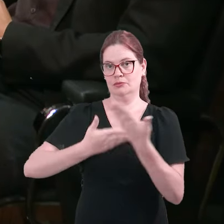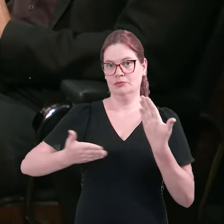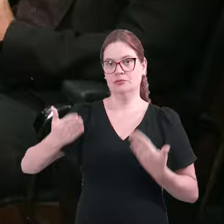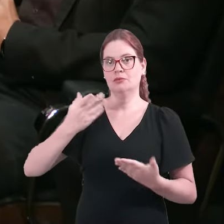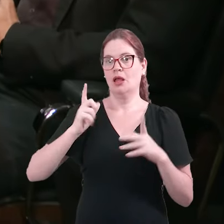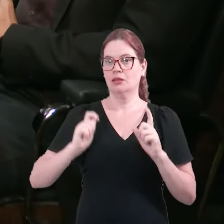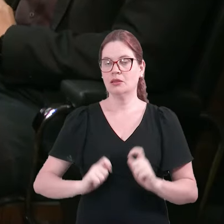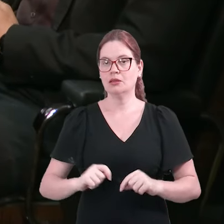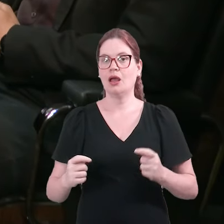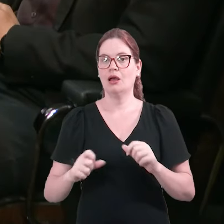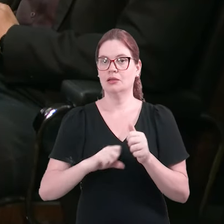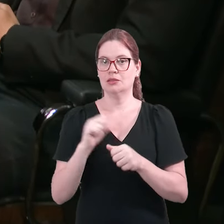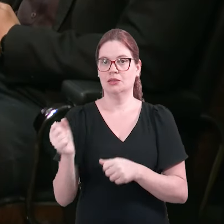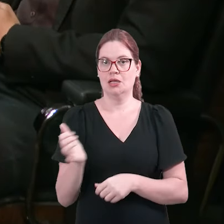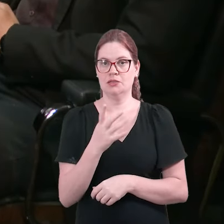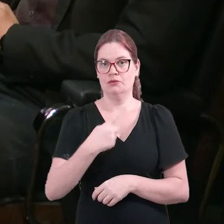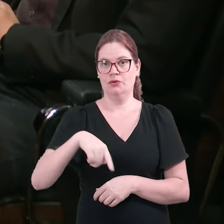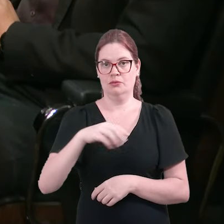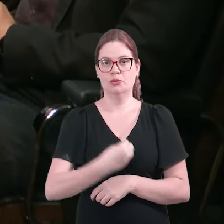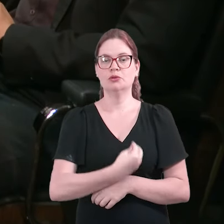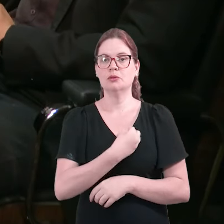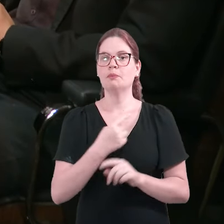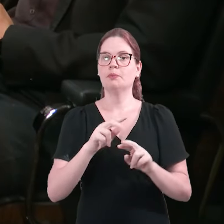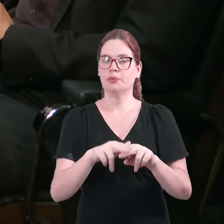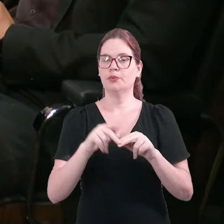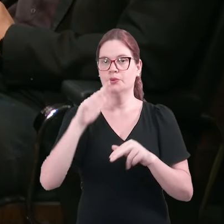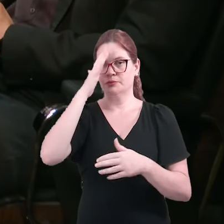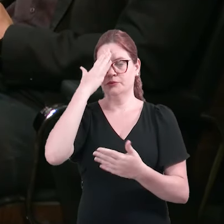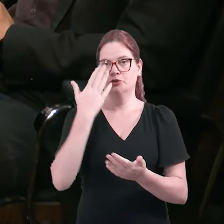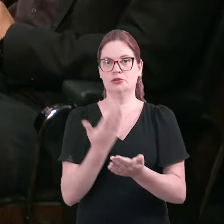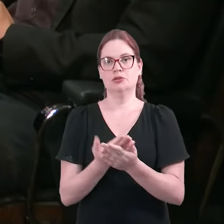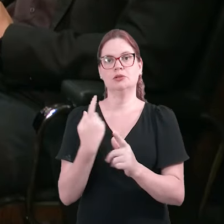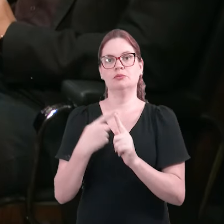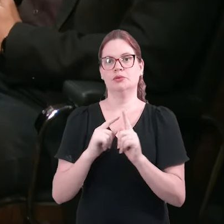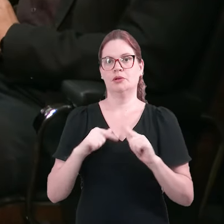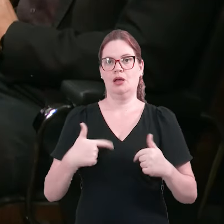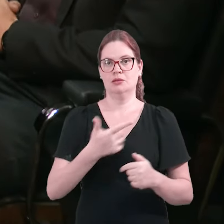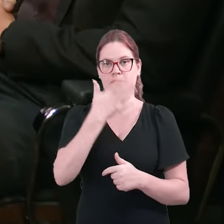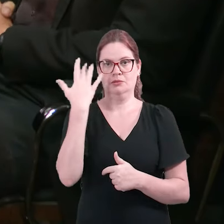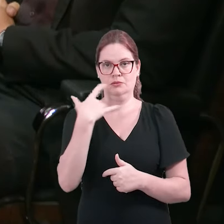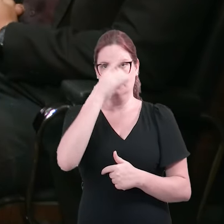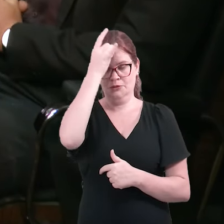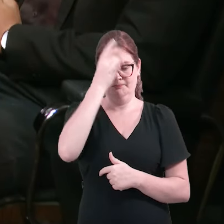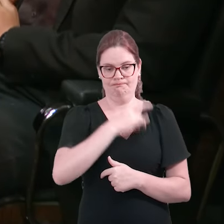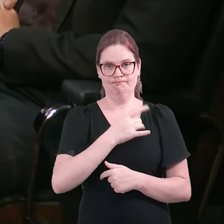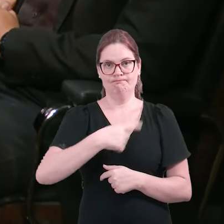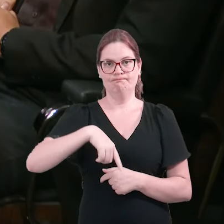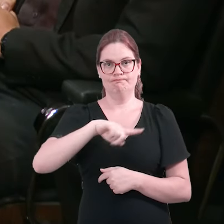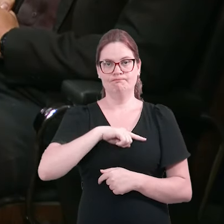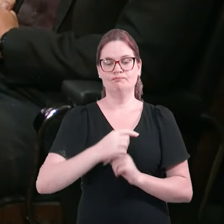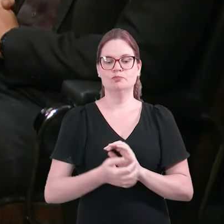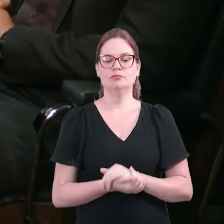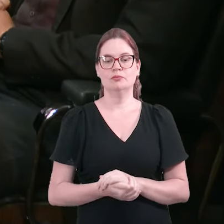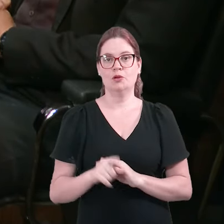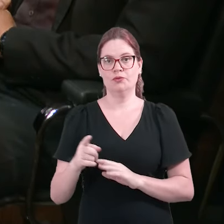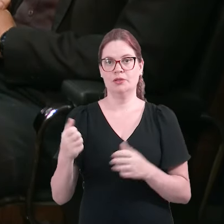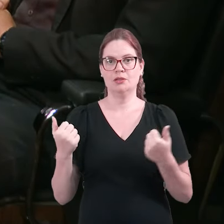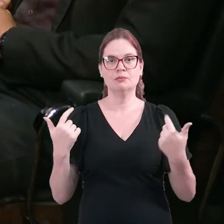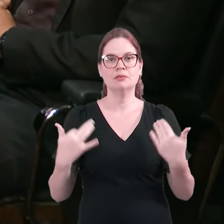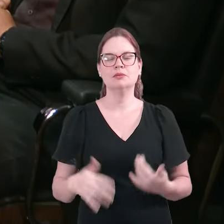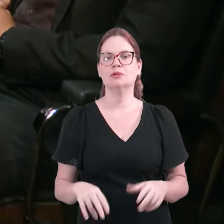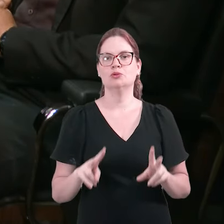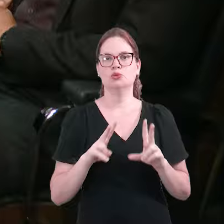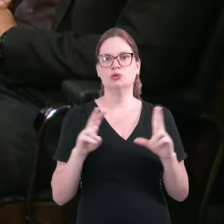ela transformou as nossas vidas. Por isso nós cremos, porque o Espírito Santo habita em nossos corações. Você mencionou